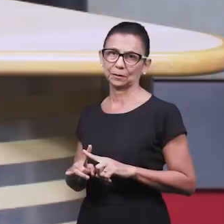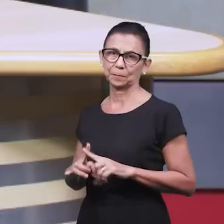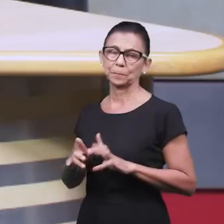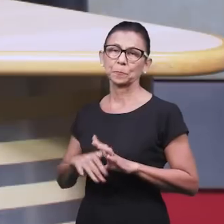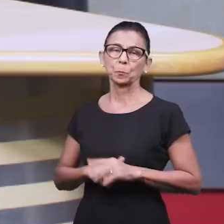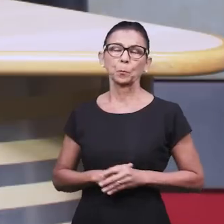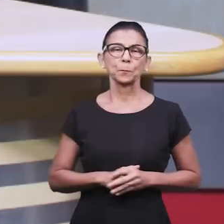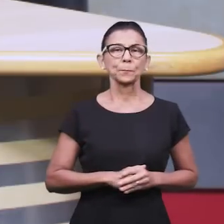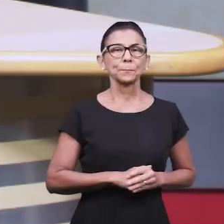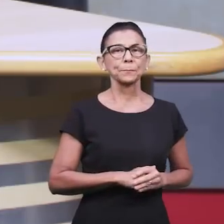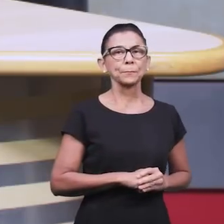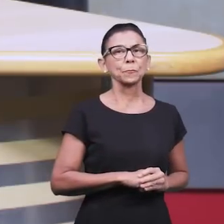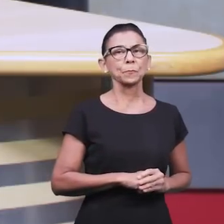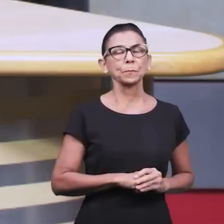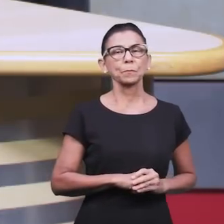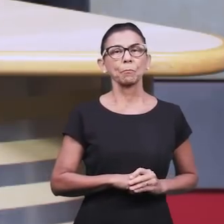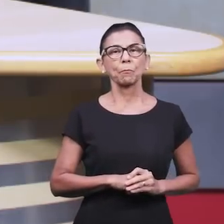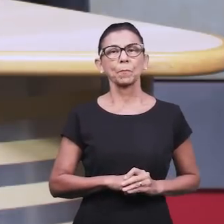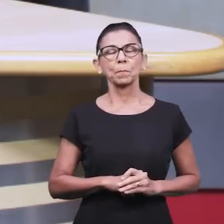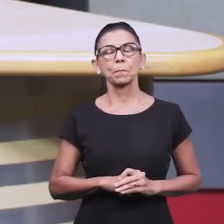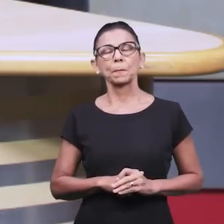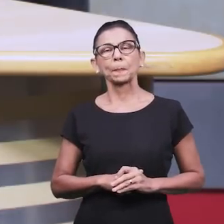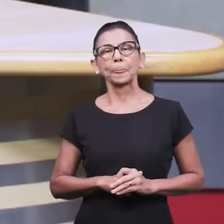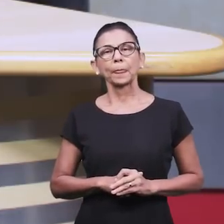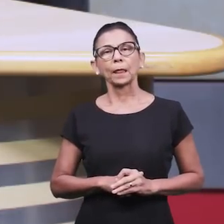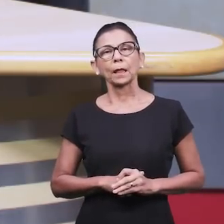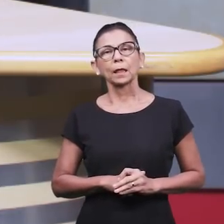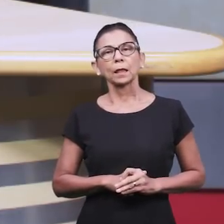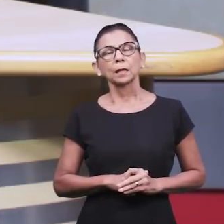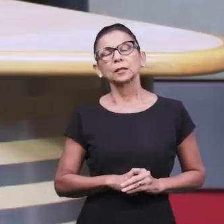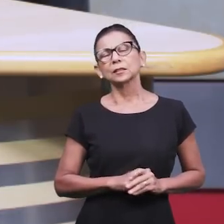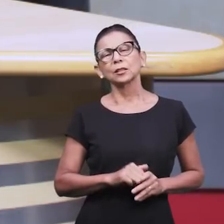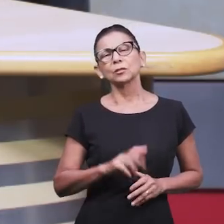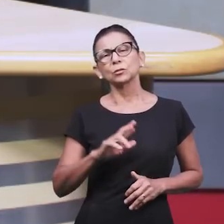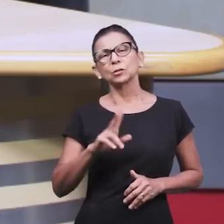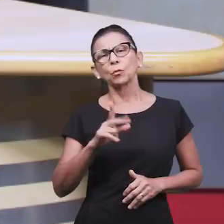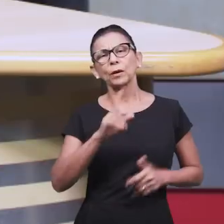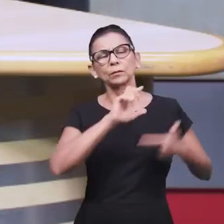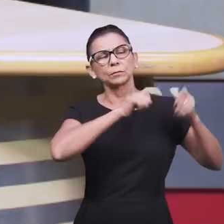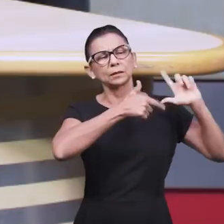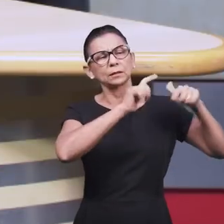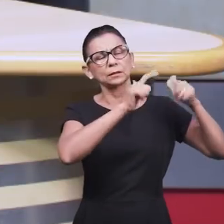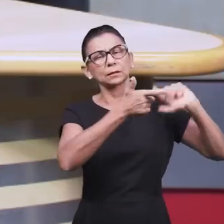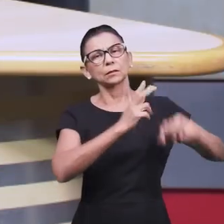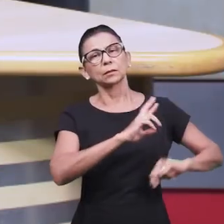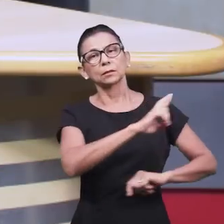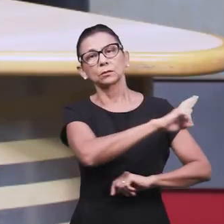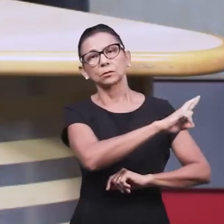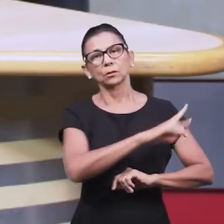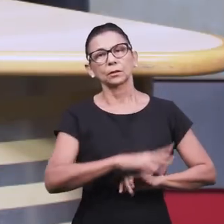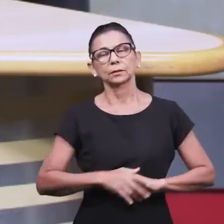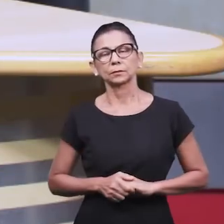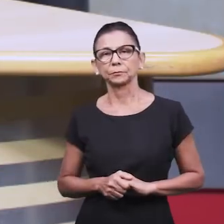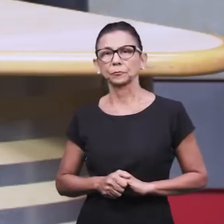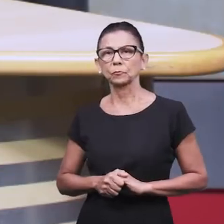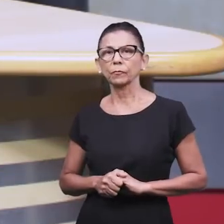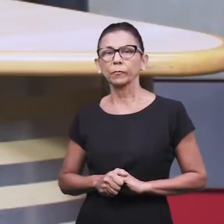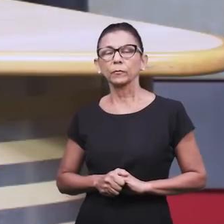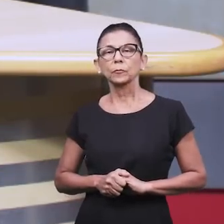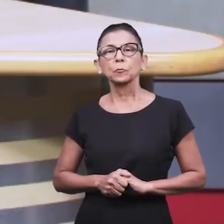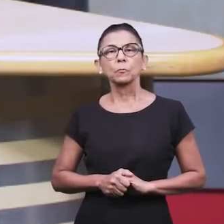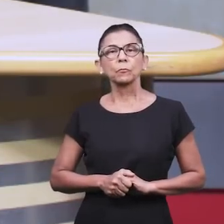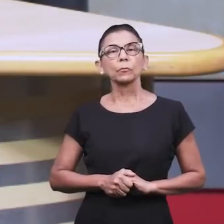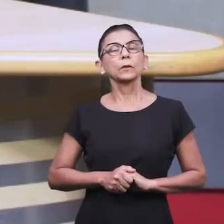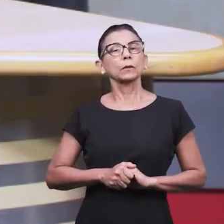quer dizer, então aqueles que foram chamados para fora do mundo, quer dizer, fora daquela tradição religiosa, de tudo aquilo que acontecia. Então a fé foi dada a esses,